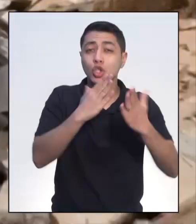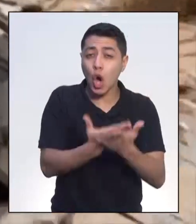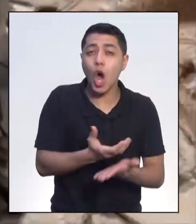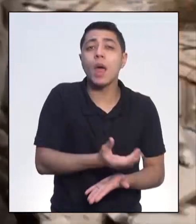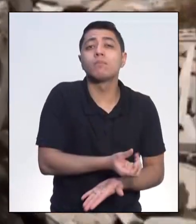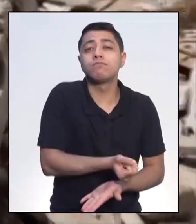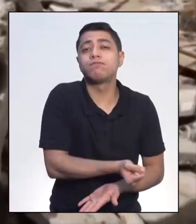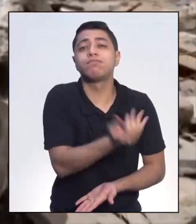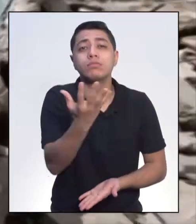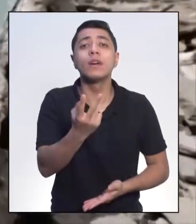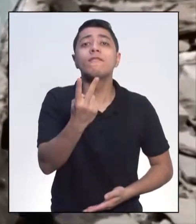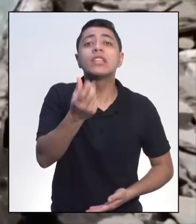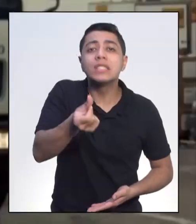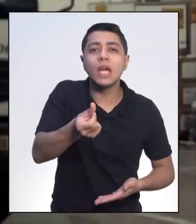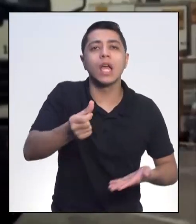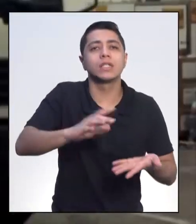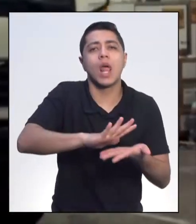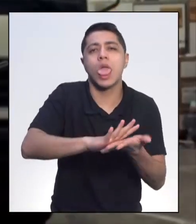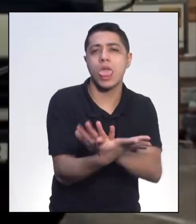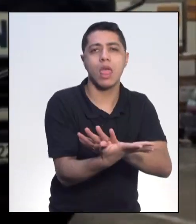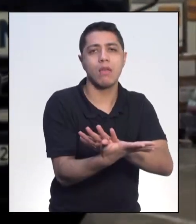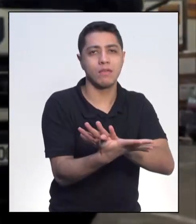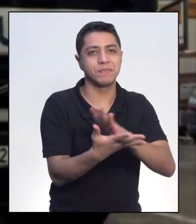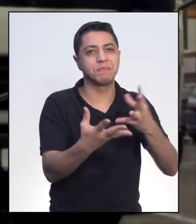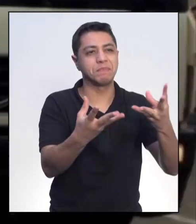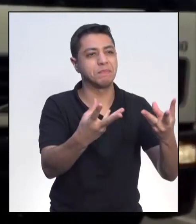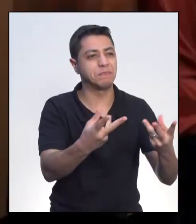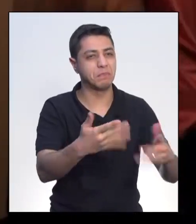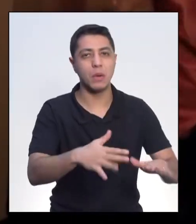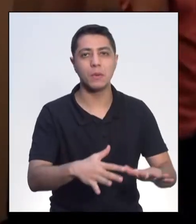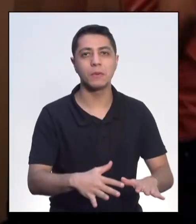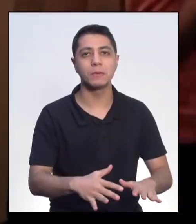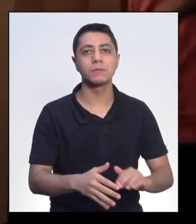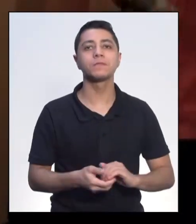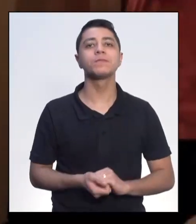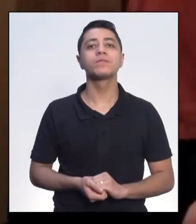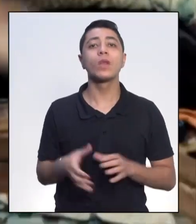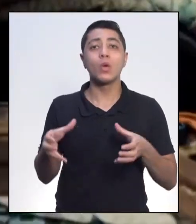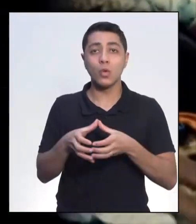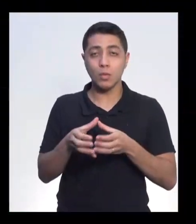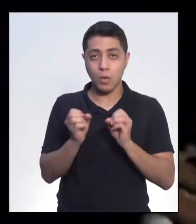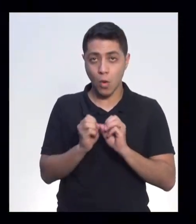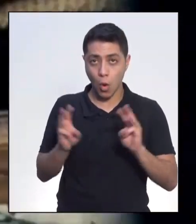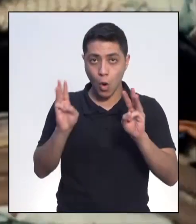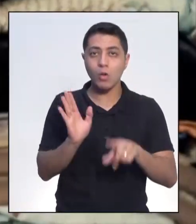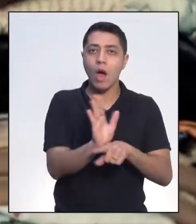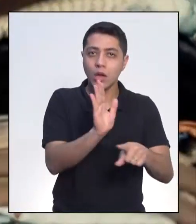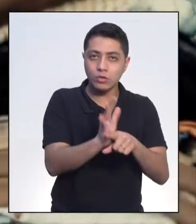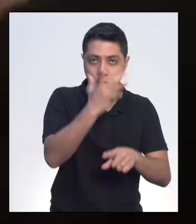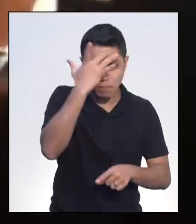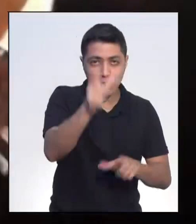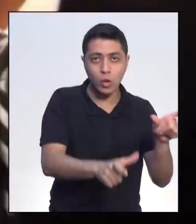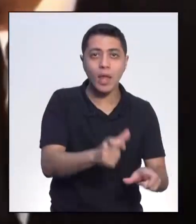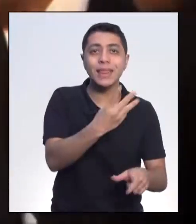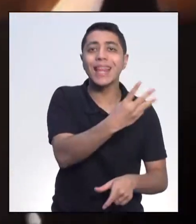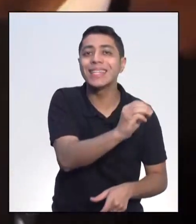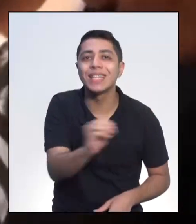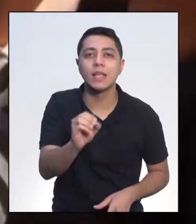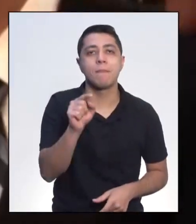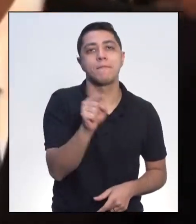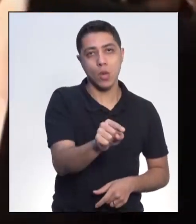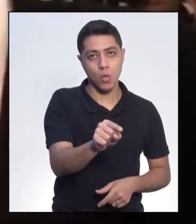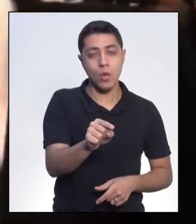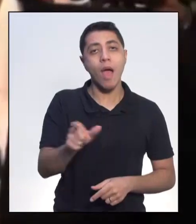ficaram totalmente destruídas. Neste período, a ONU deu assistência a cerca de 300 mil pessoas. O secretário-geral